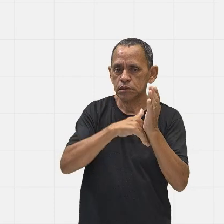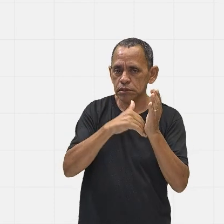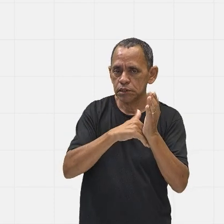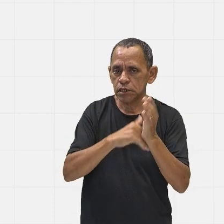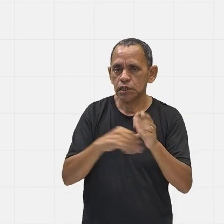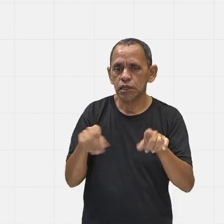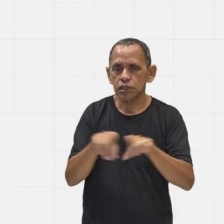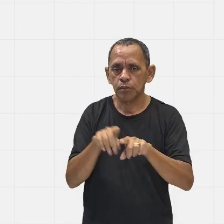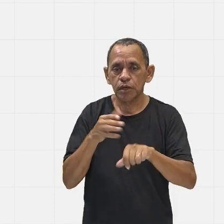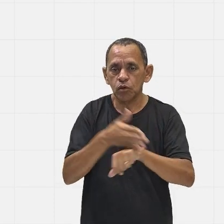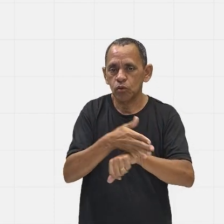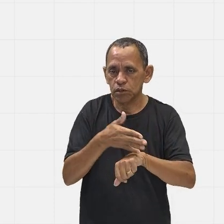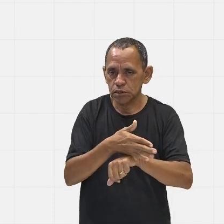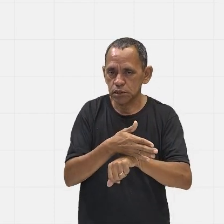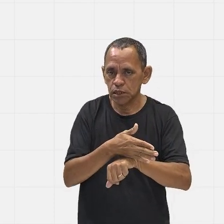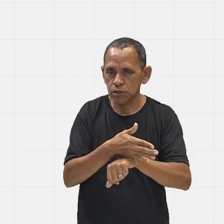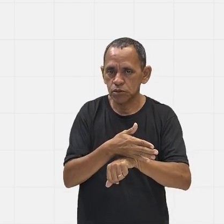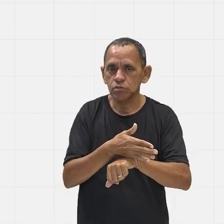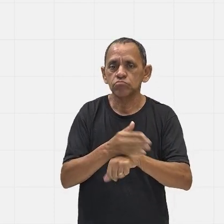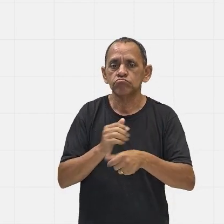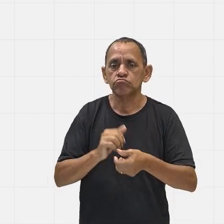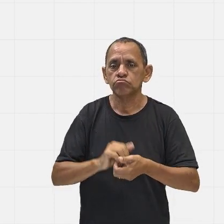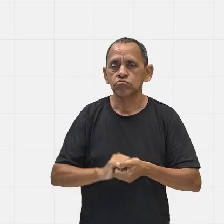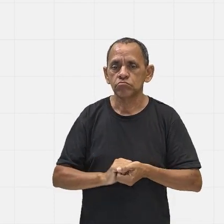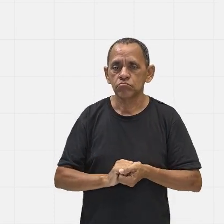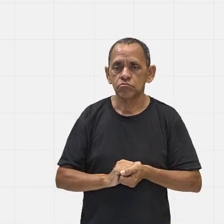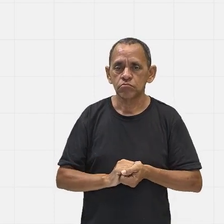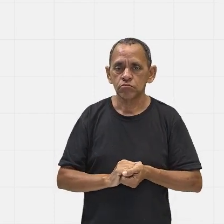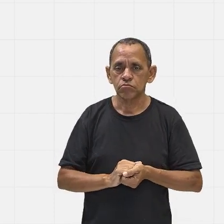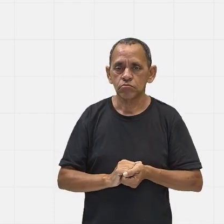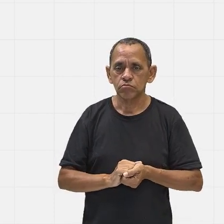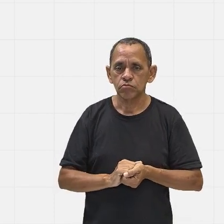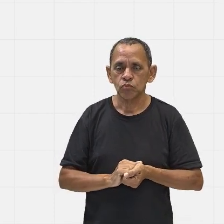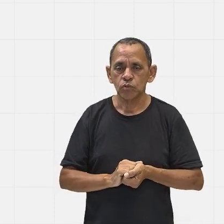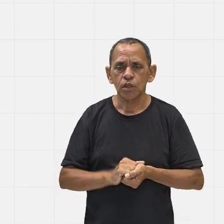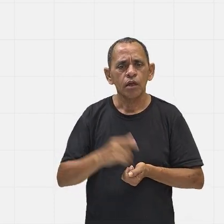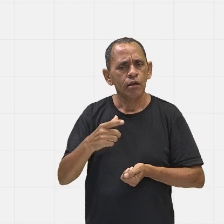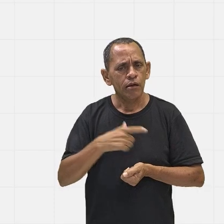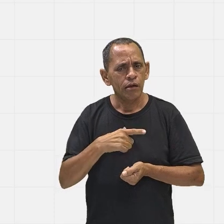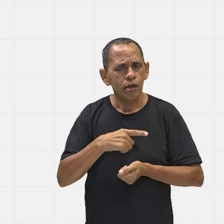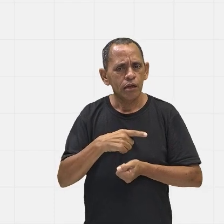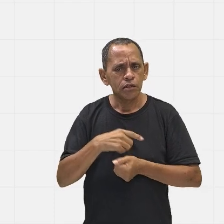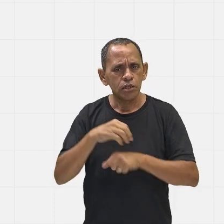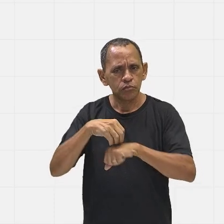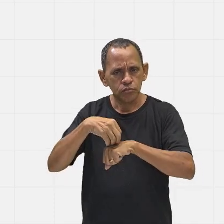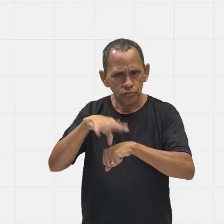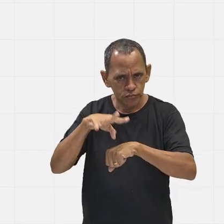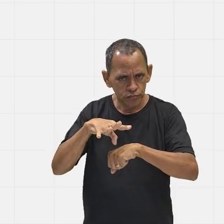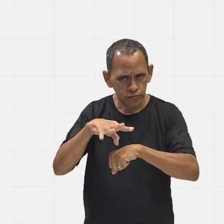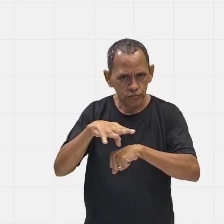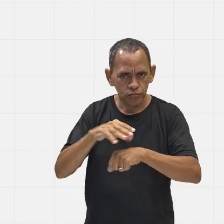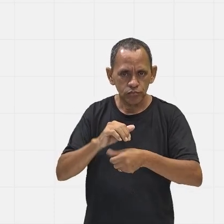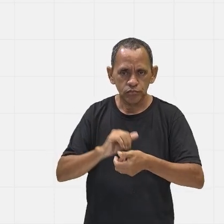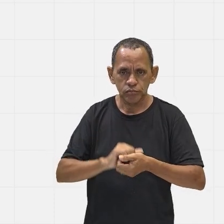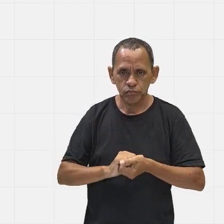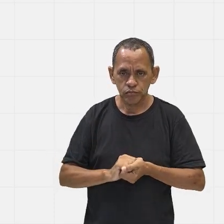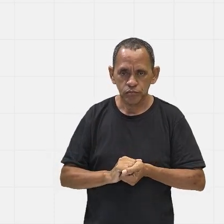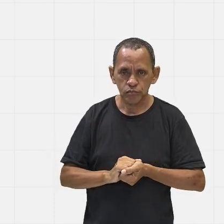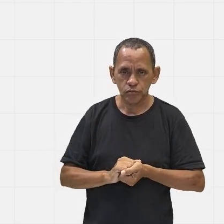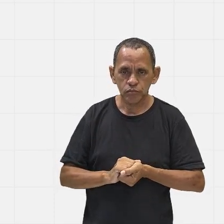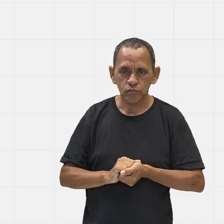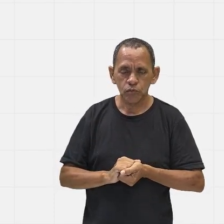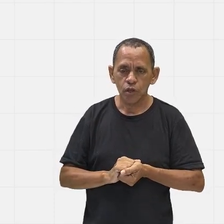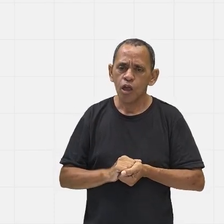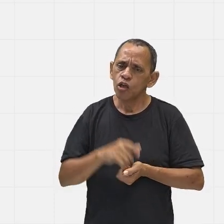o acesso. A gente coloca uma observação para vocês, que vocês só vão conseguir acessar, né, ter